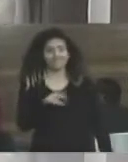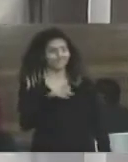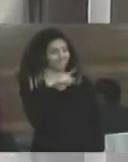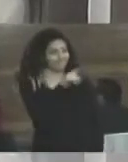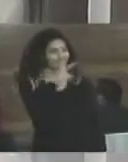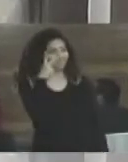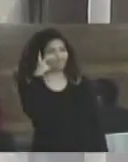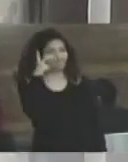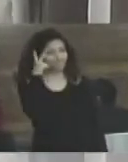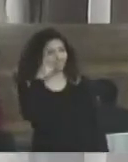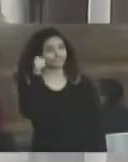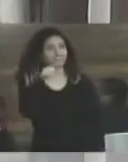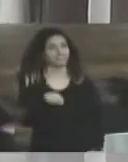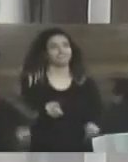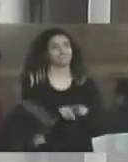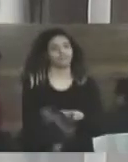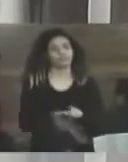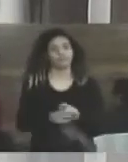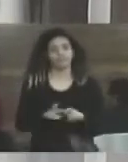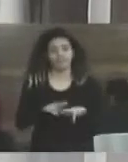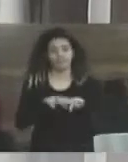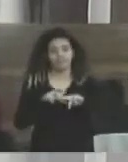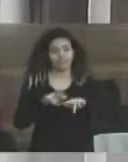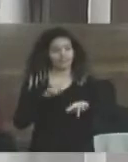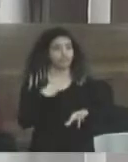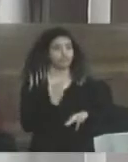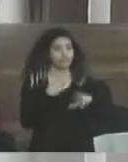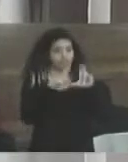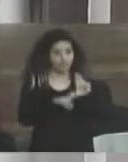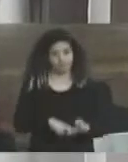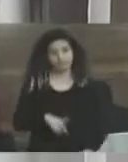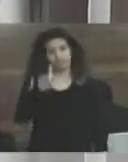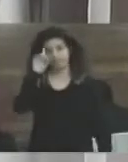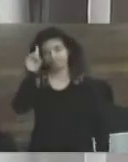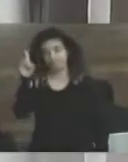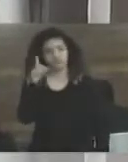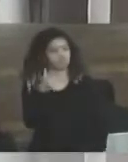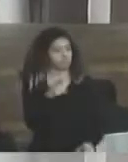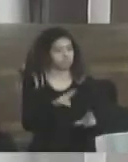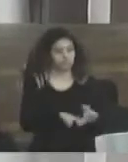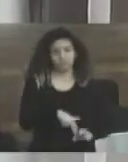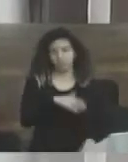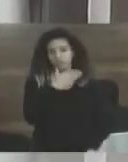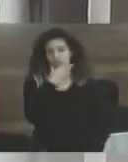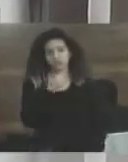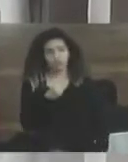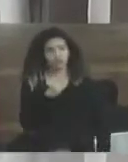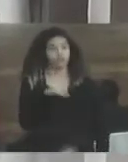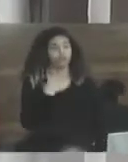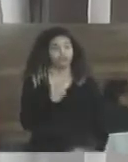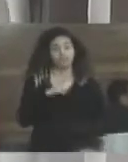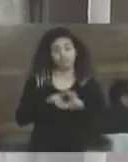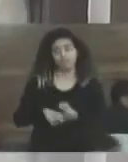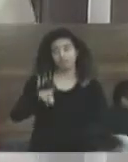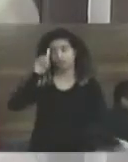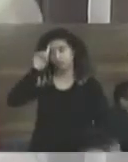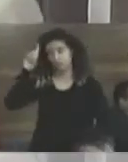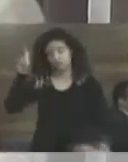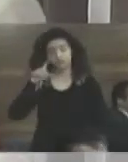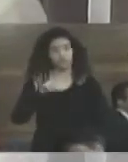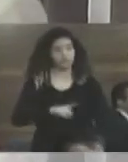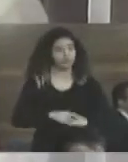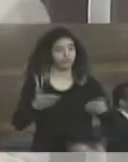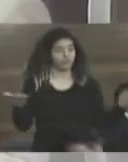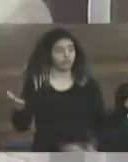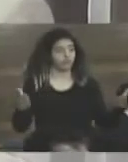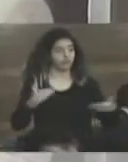é ele que faz você estar aí. Então, nós dependemos dele, não dependemos do homem, dependemos de Deus. Então, é o momento de